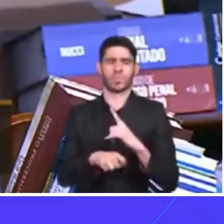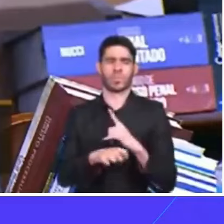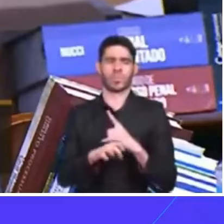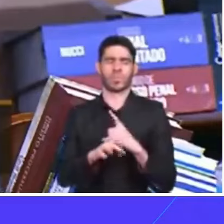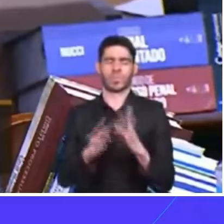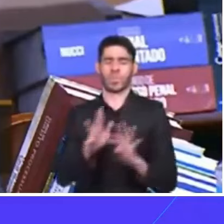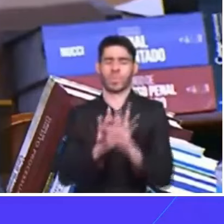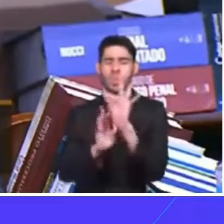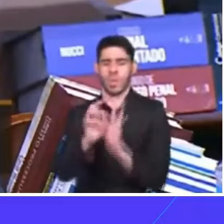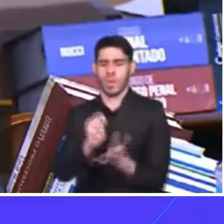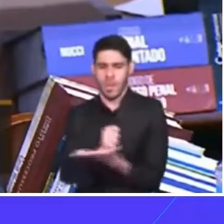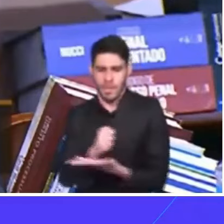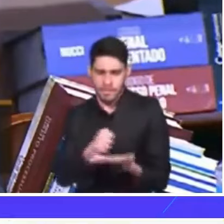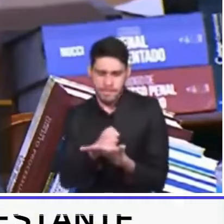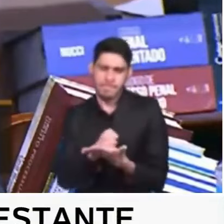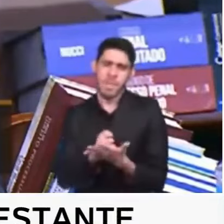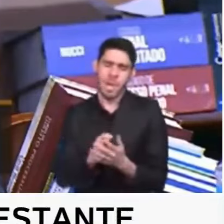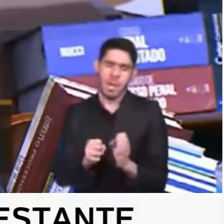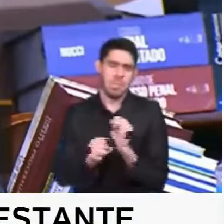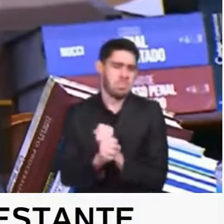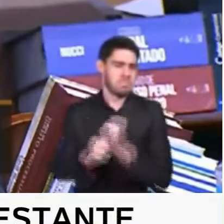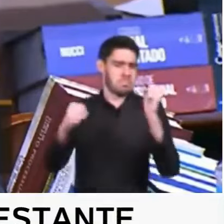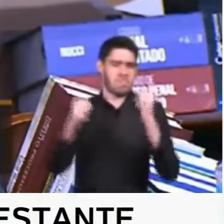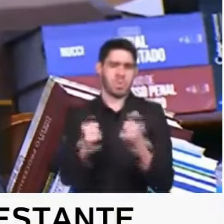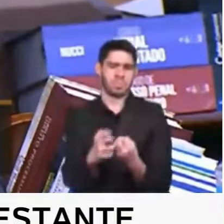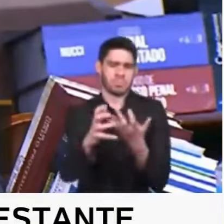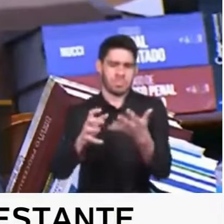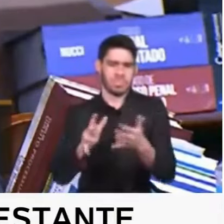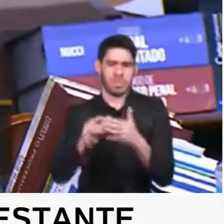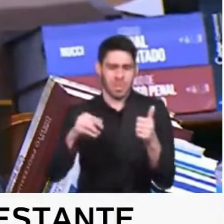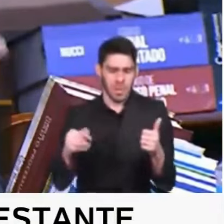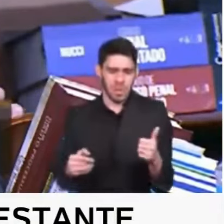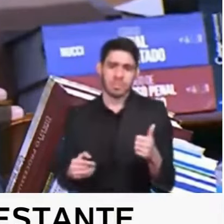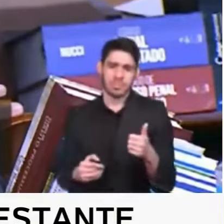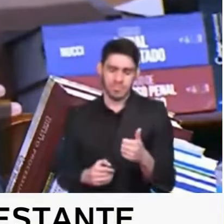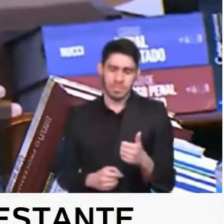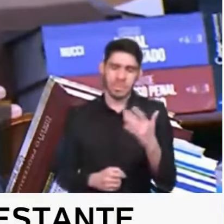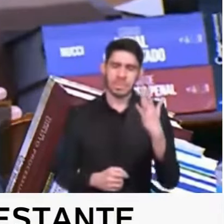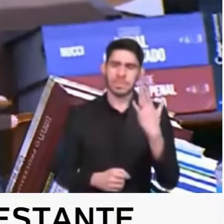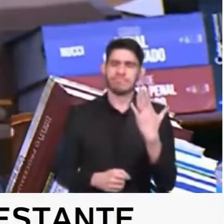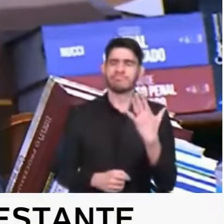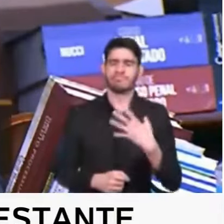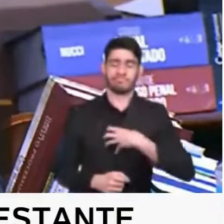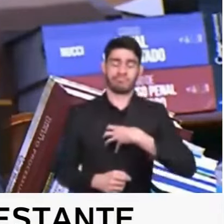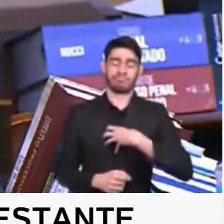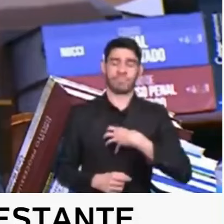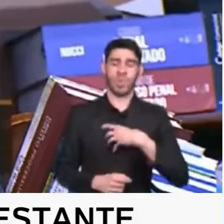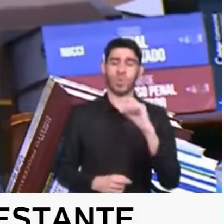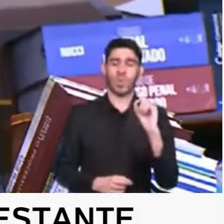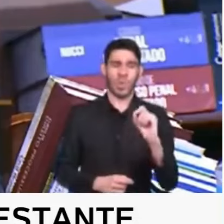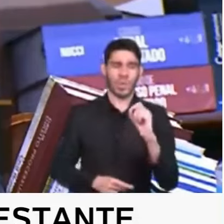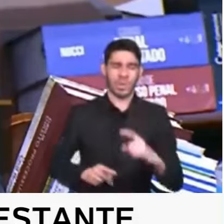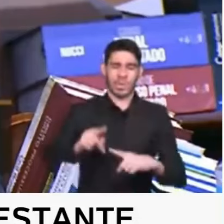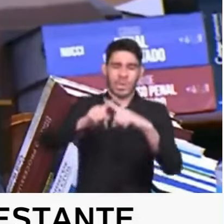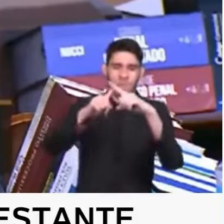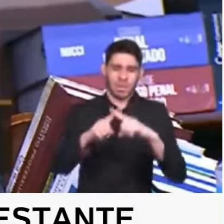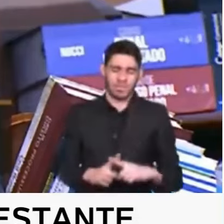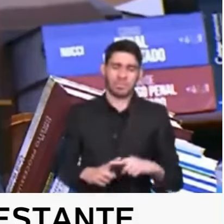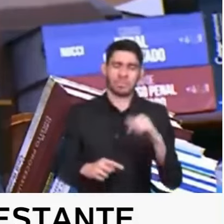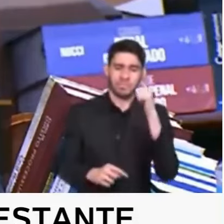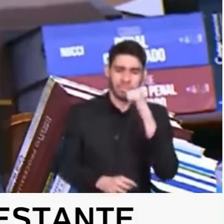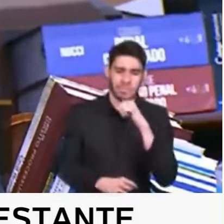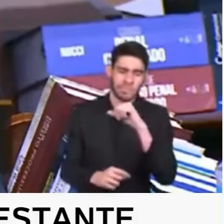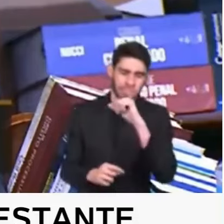direito a licença maternidade além de ser uma conquista desse grupo específico a decisão abre caminho para outras vitórias da